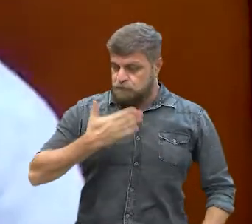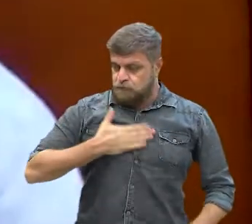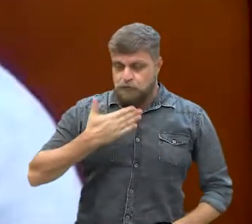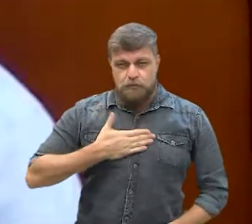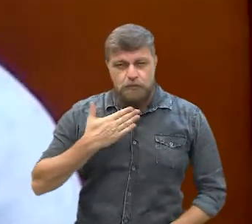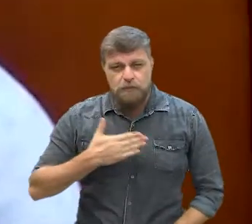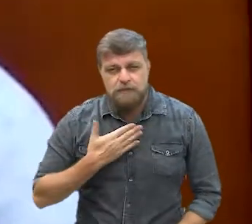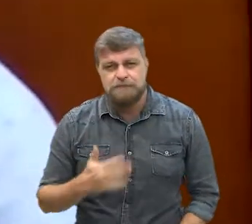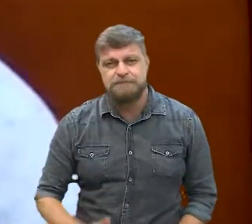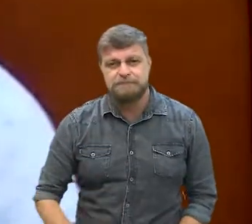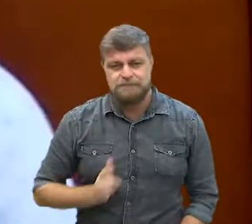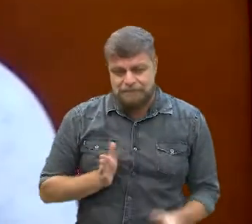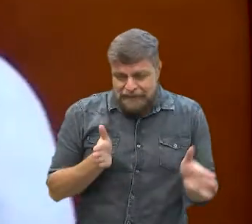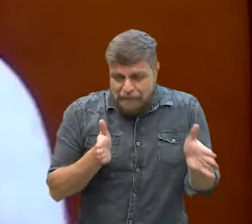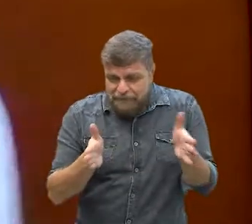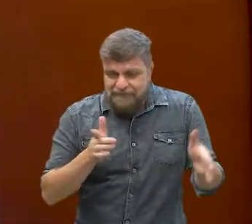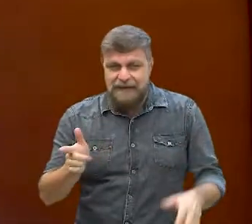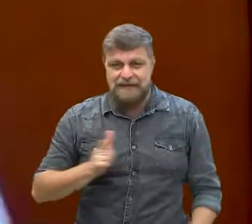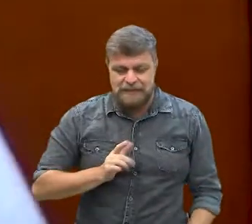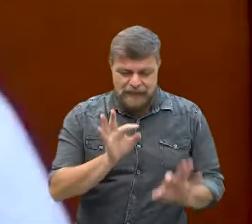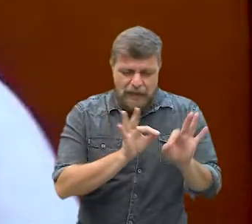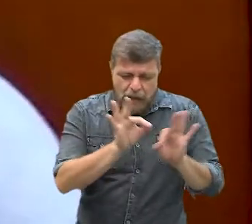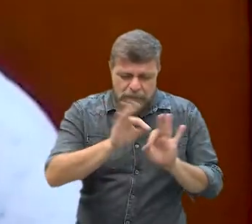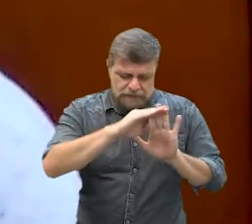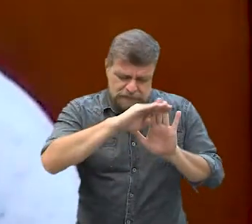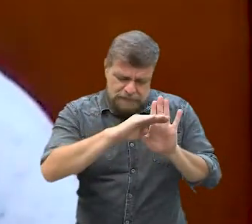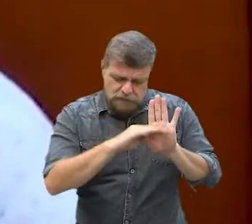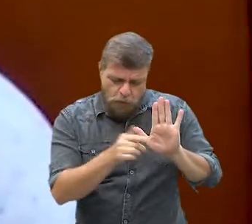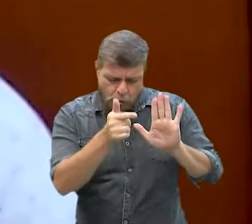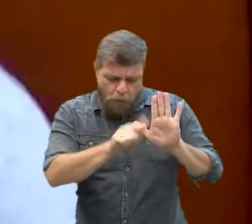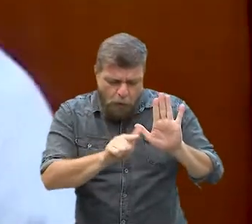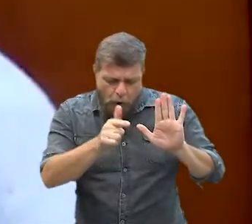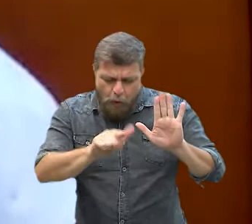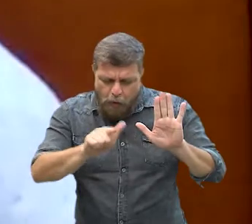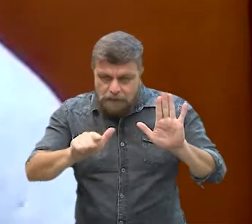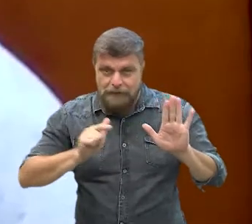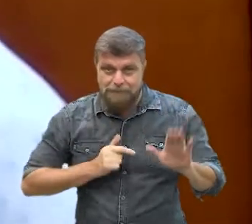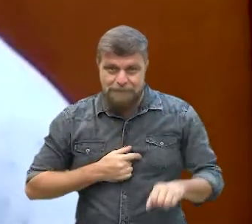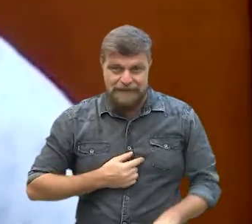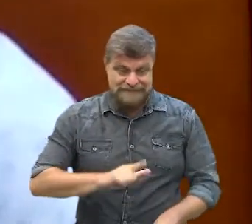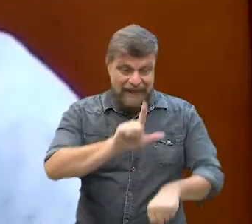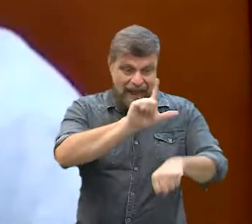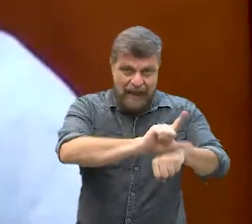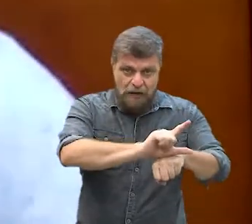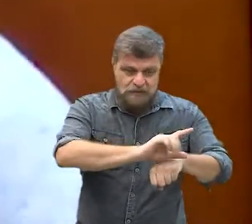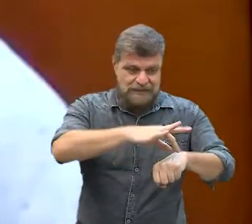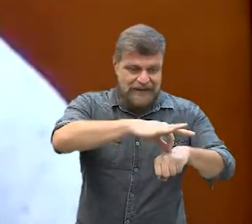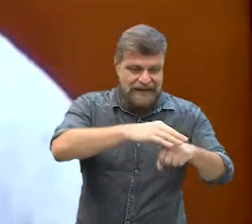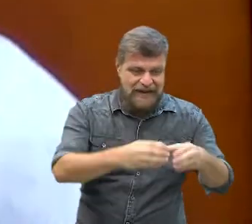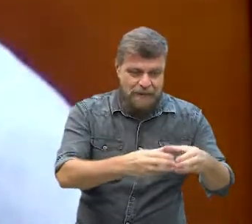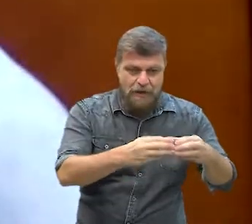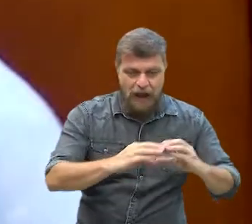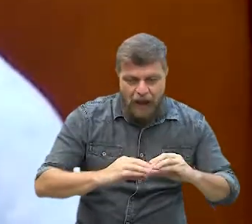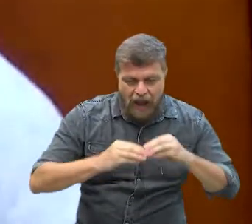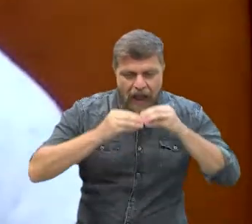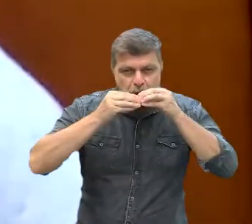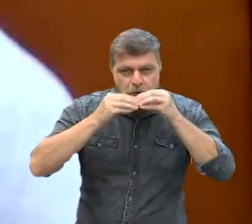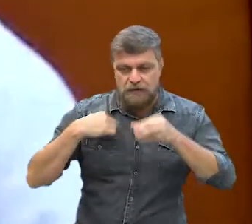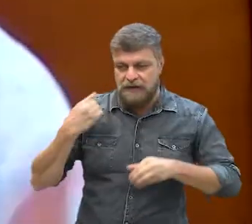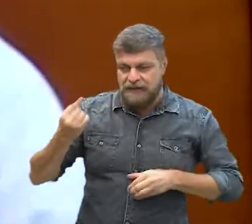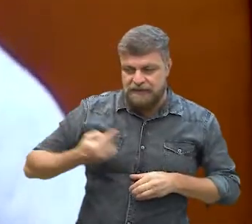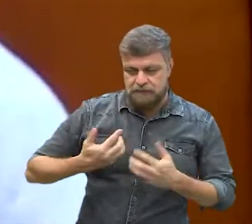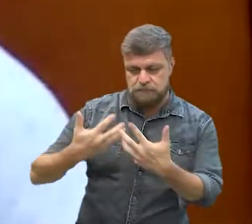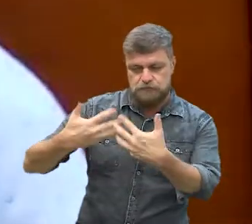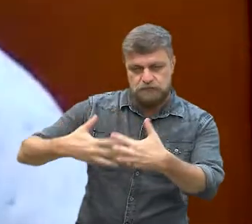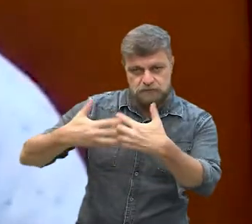assusta de repente, né? Nesse intervalo até tiveram outros projetos no meio, mas assim, com relação à hamburgueria hoje, que é o nosso negócio que está